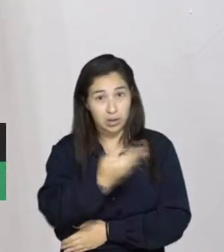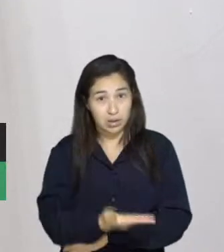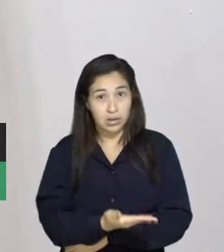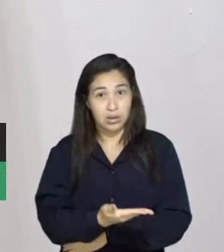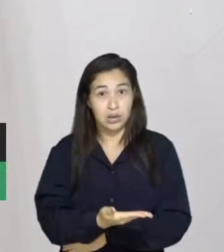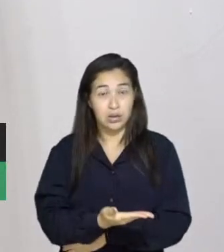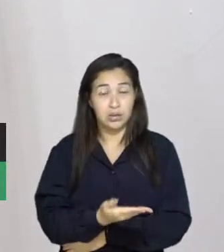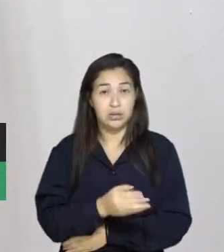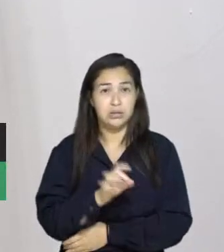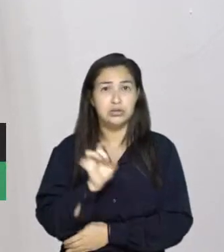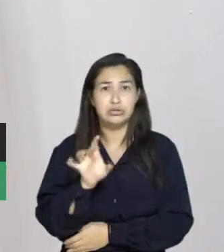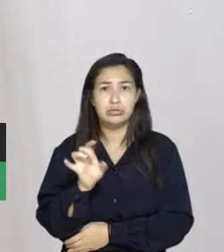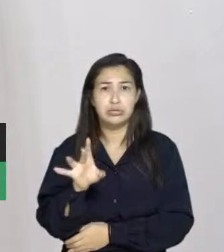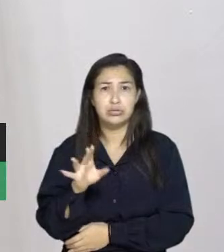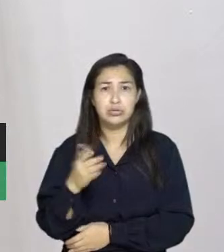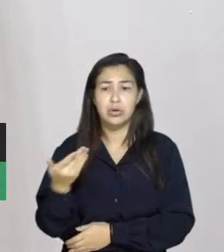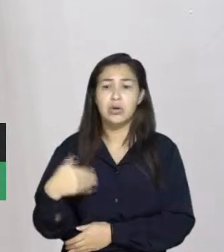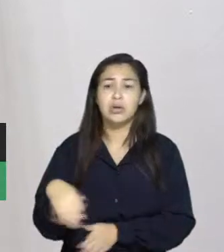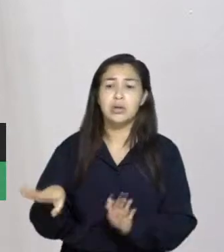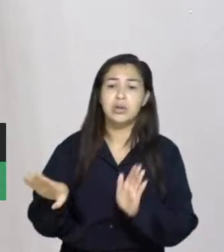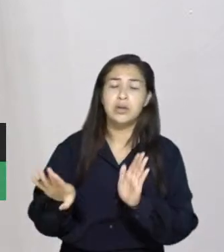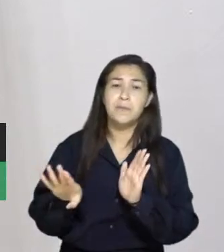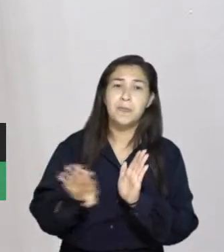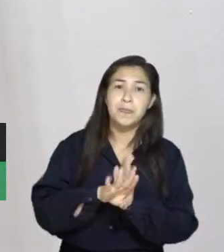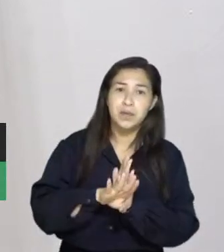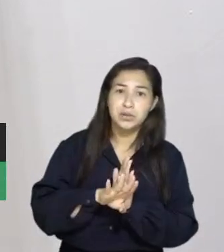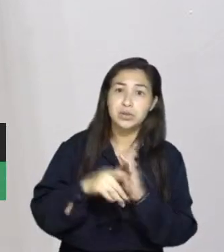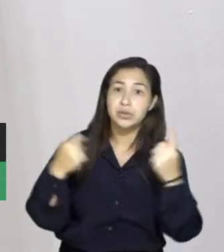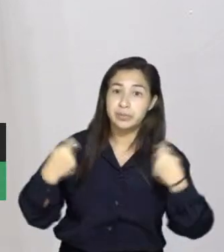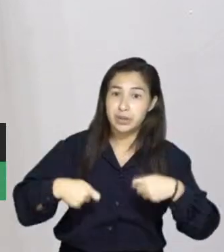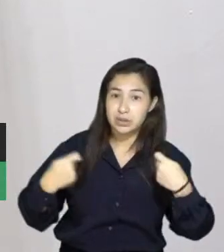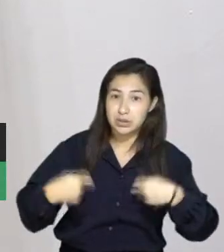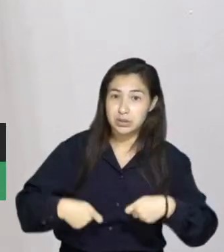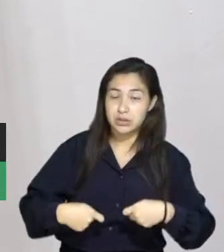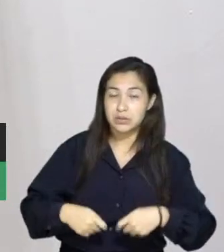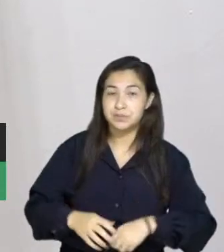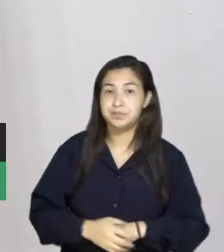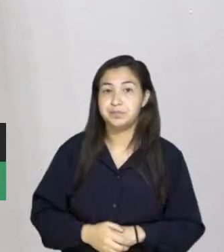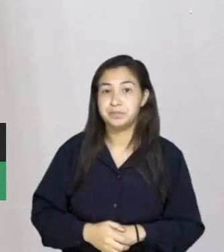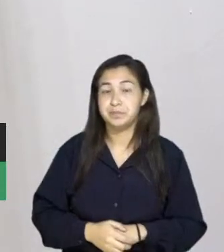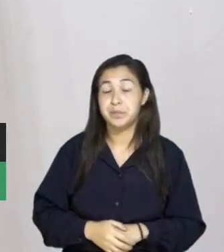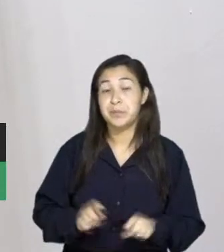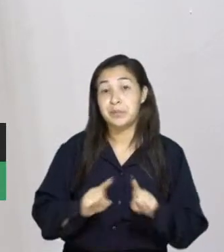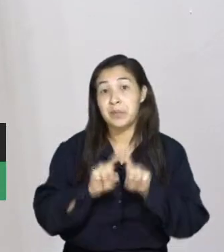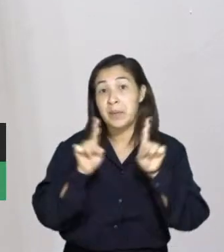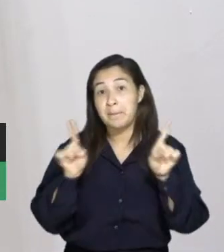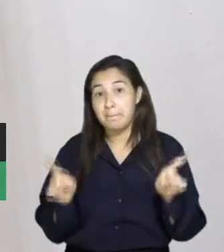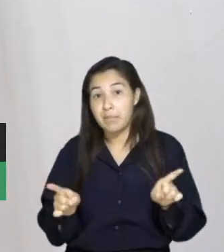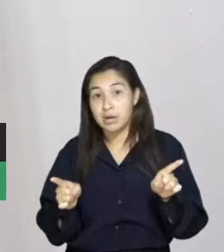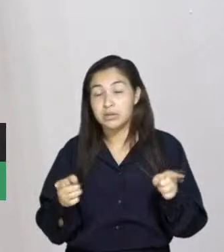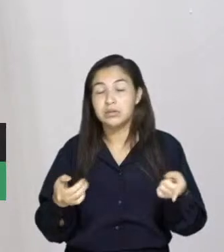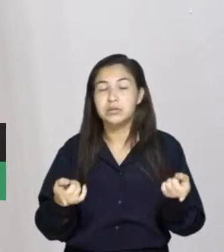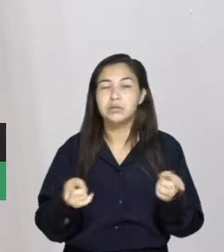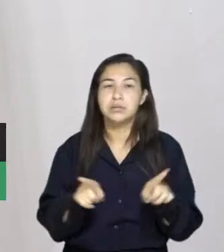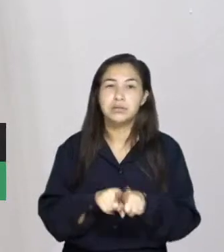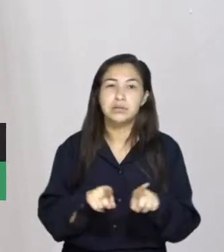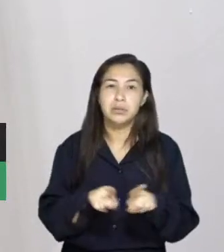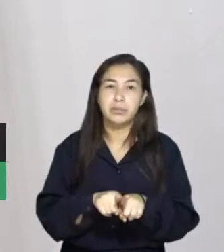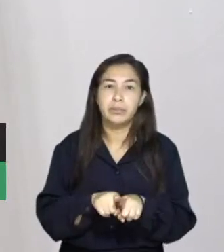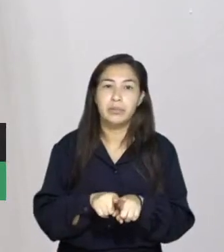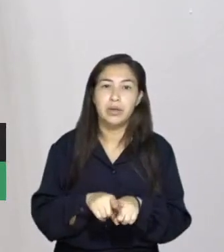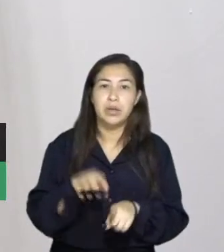no discurso, mas que venha a prática também para Santa Catarina. Ao mesmo tempo que nós estivemos no